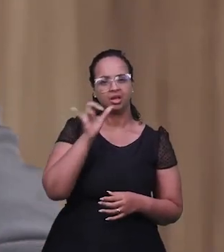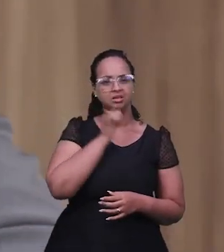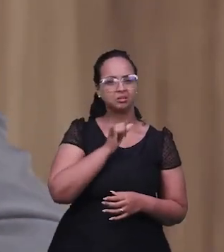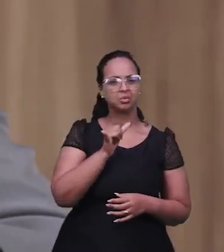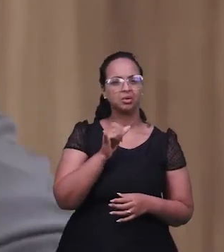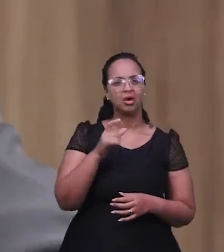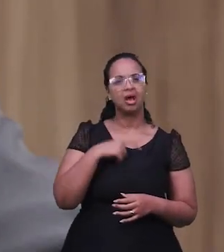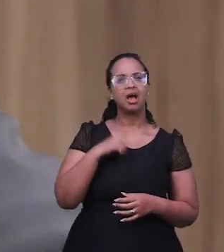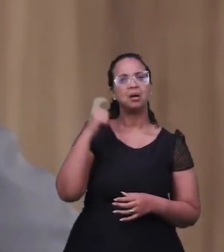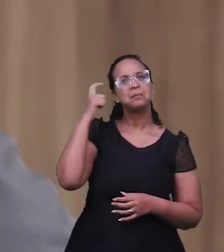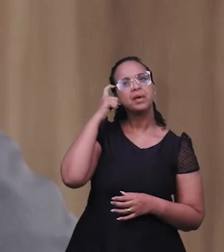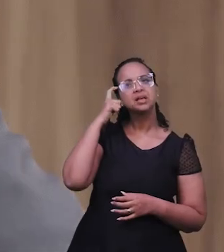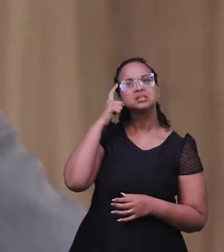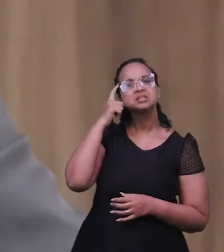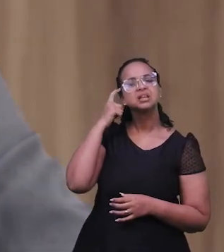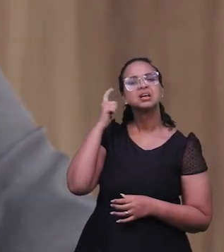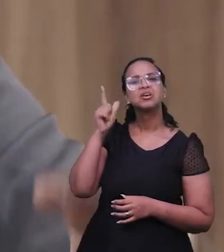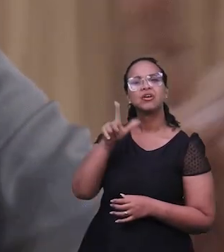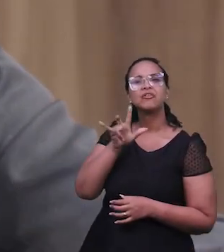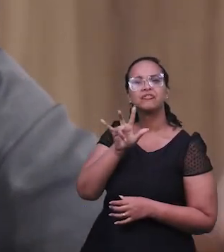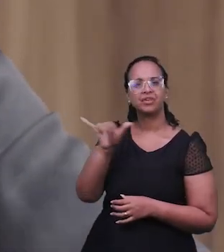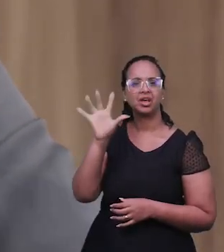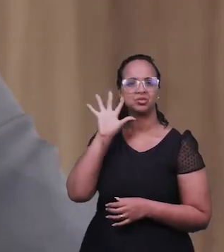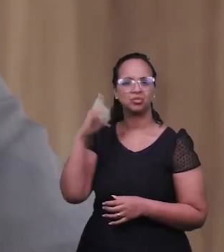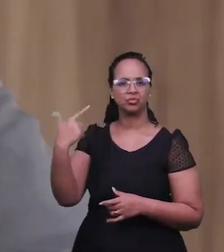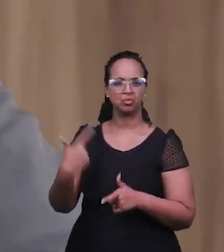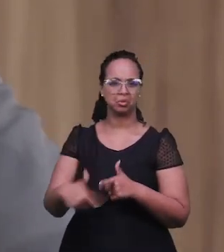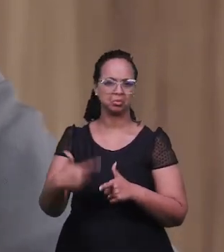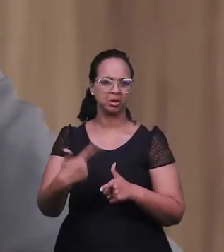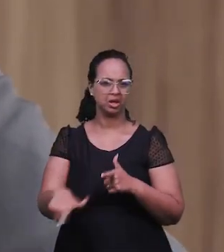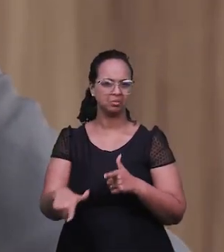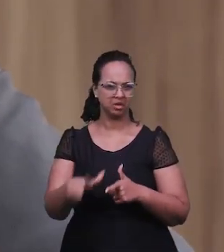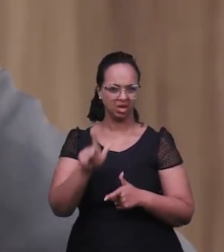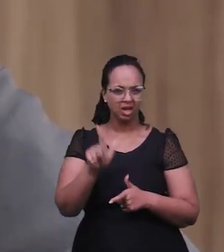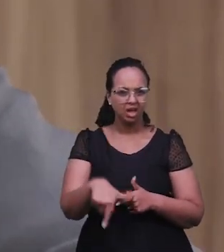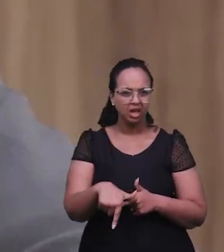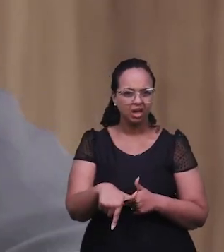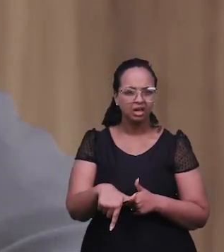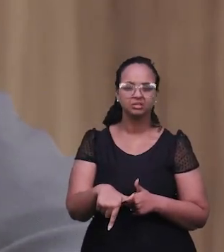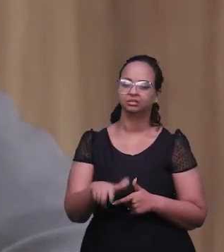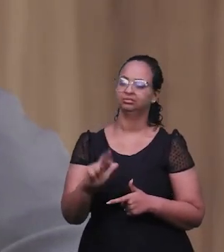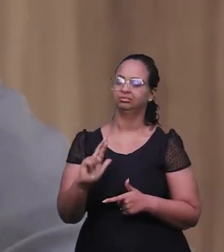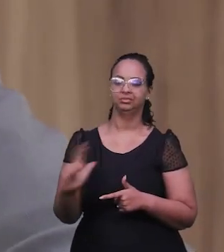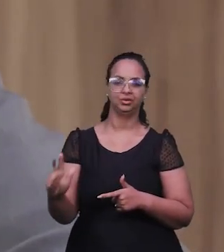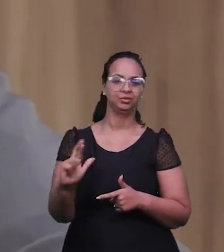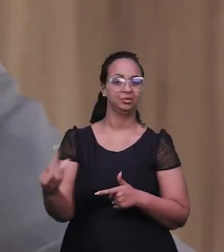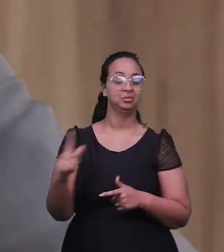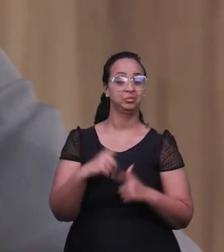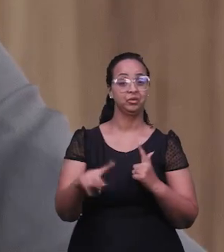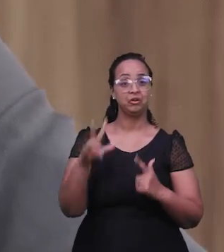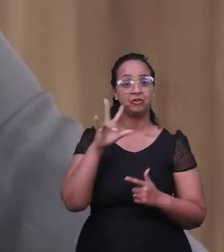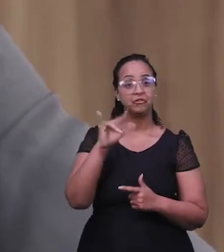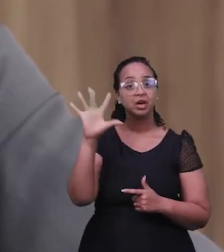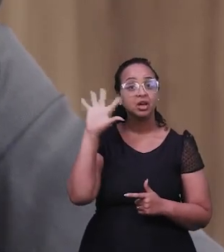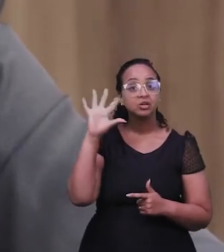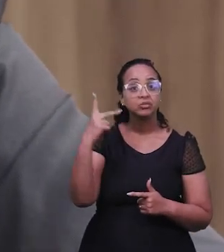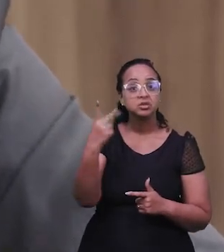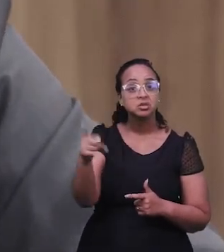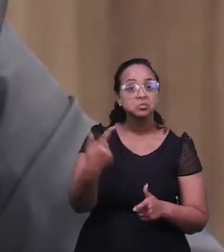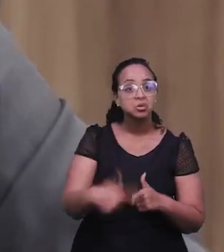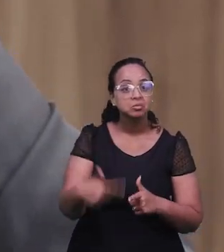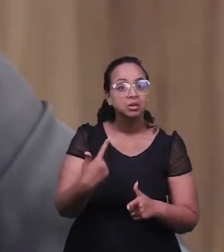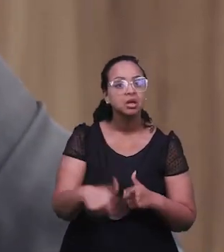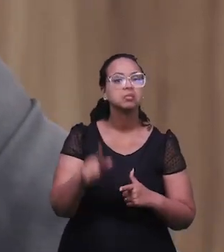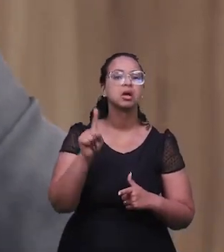muitas vezes as pessoas pensam que o 0800 vai resolver o problema. Não é o 0800 que vai resolver o seu problema, não. O que vai resolver o seu problema é o